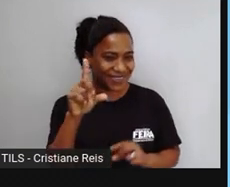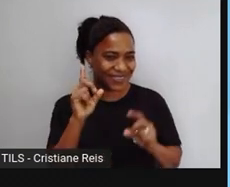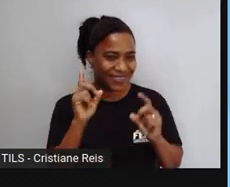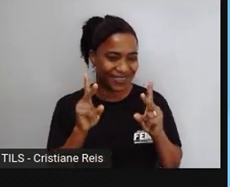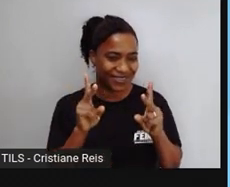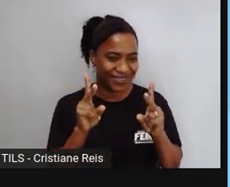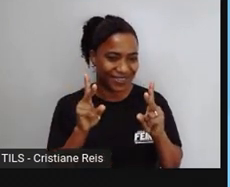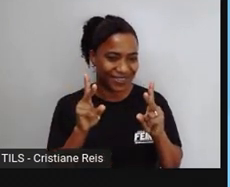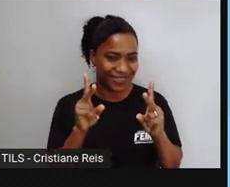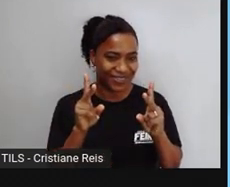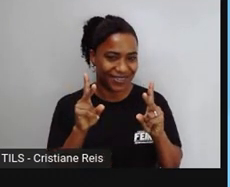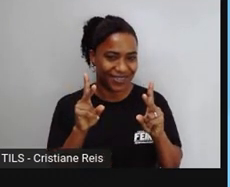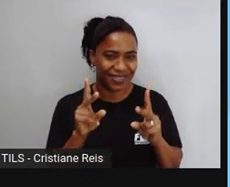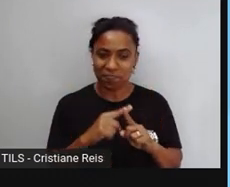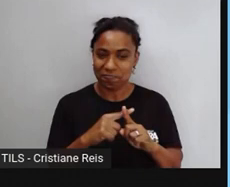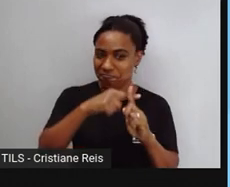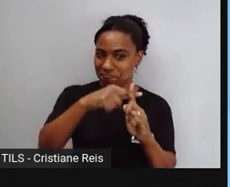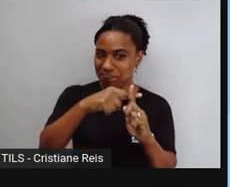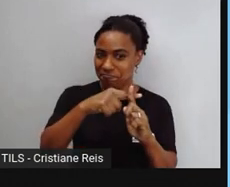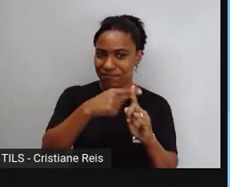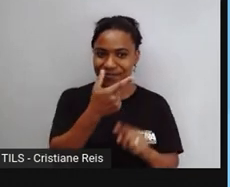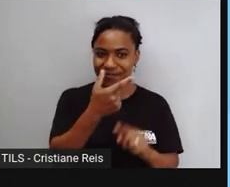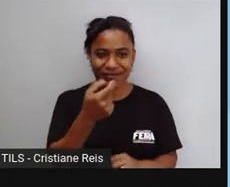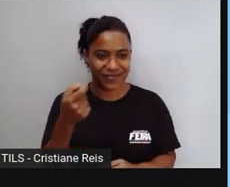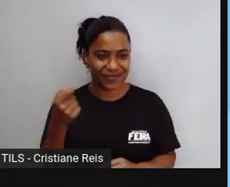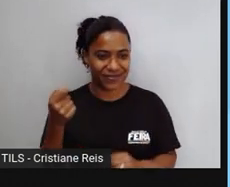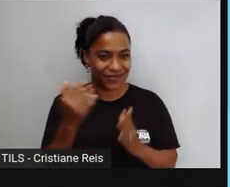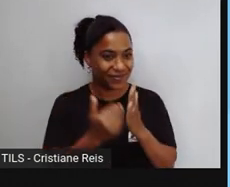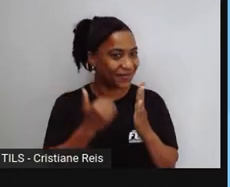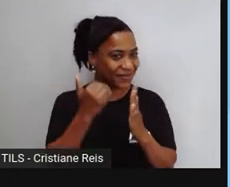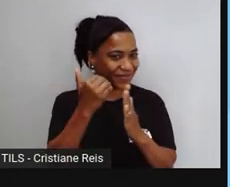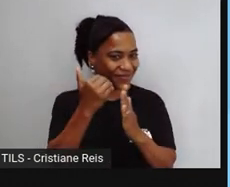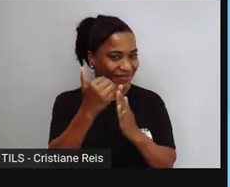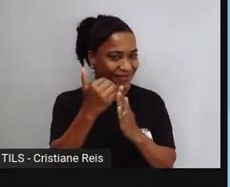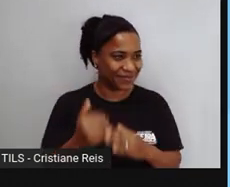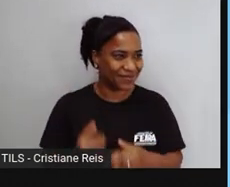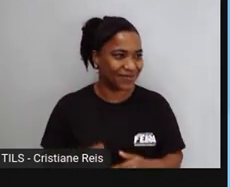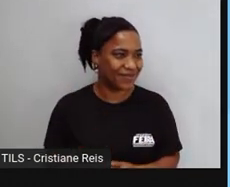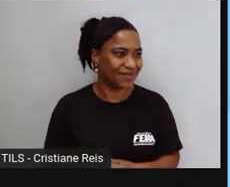E a nossa pontuação, students, só cresce.